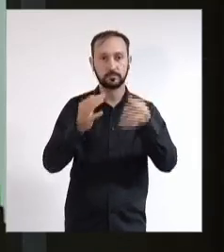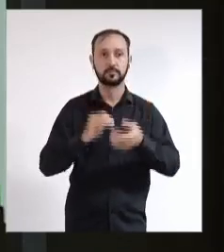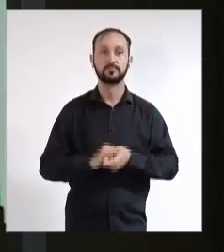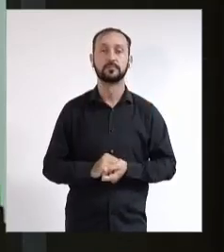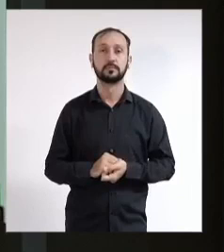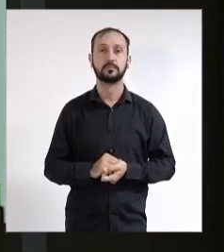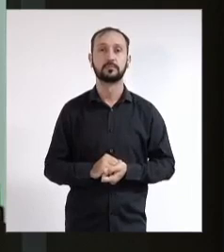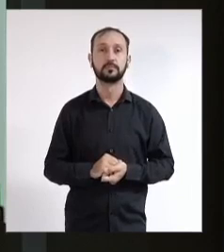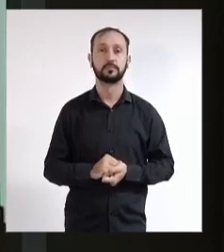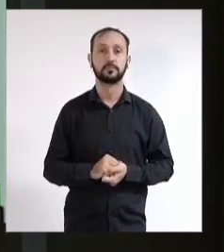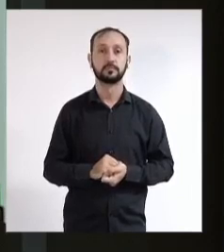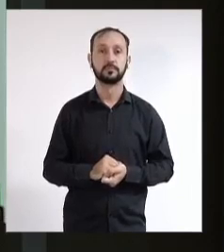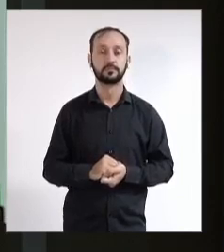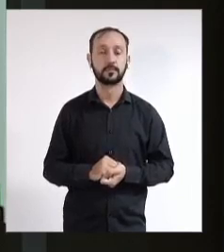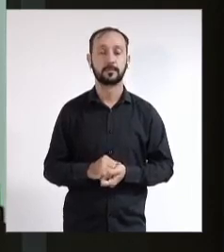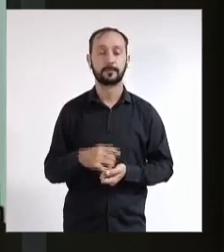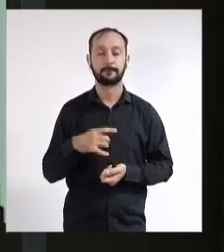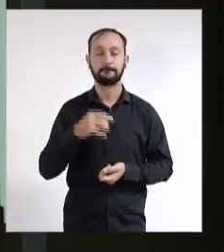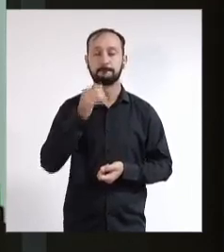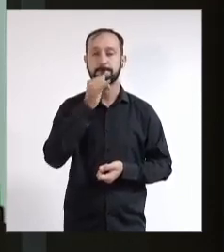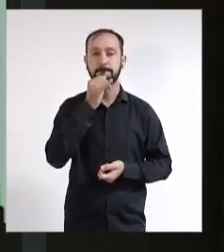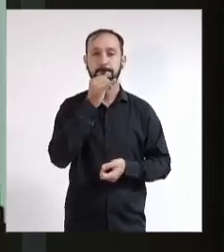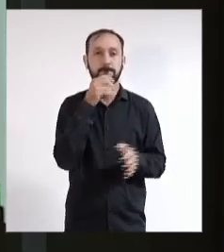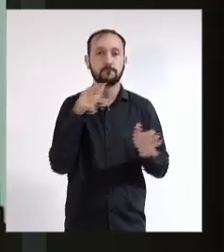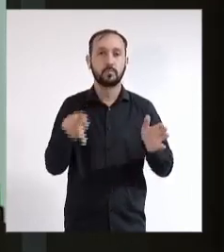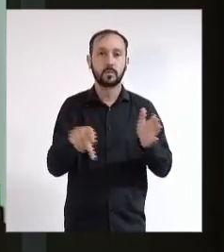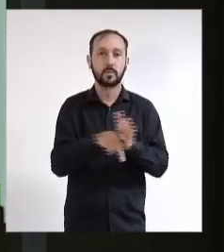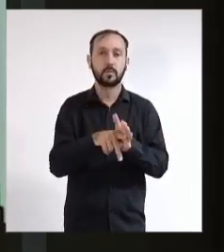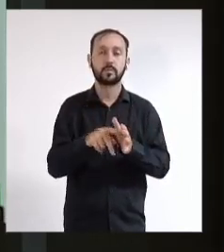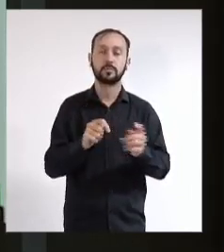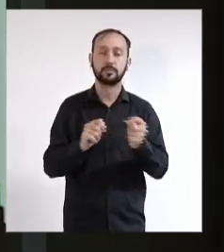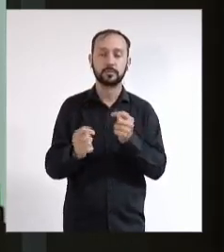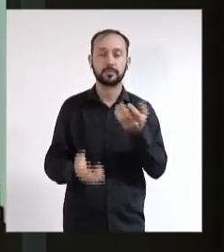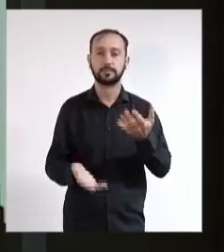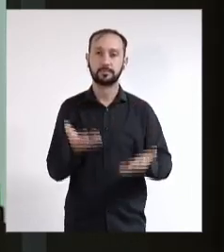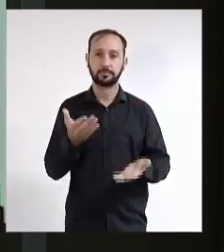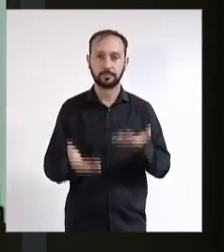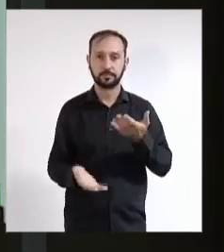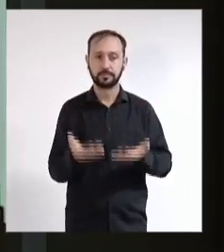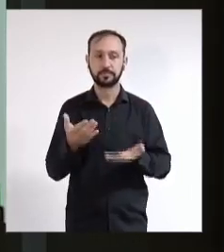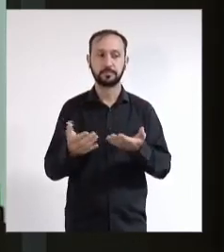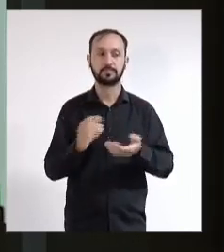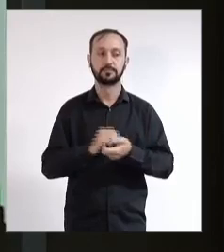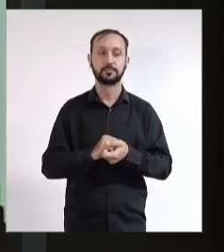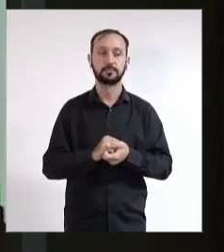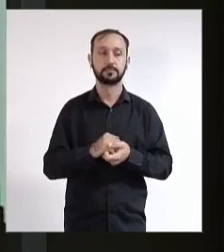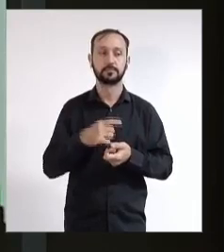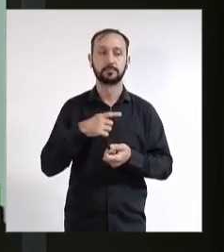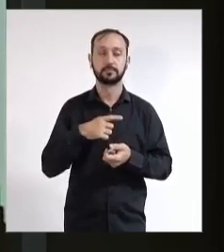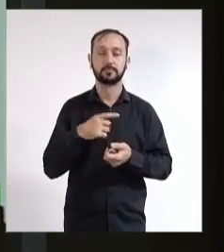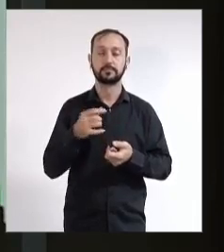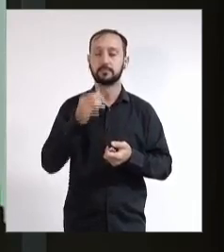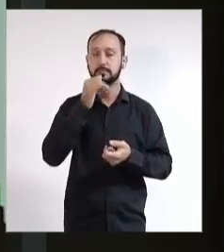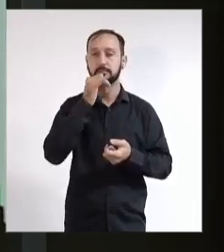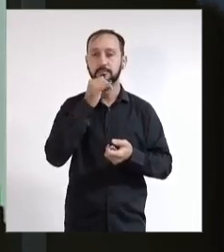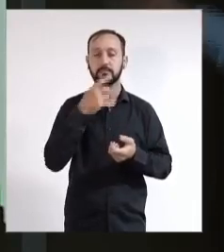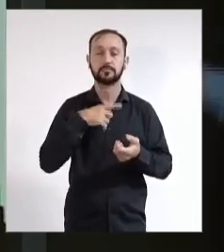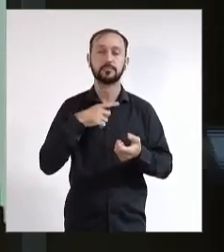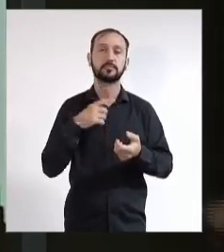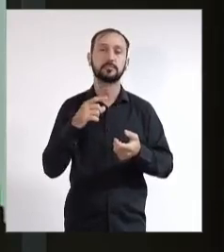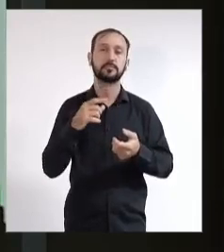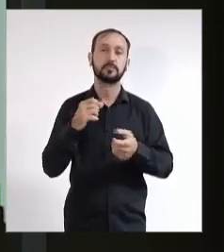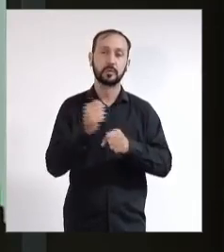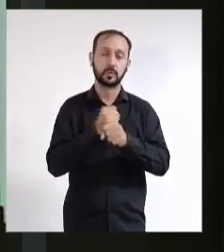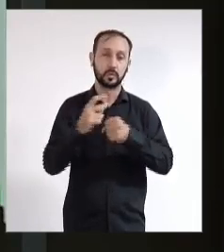faltando outros tá mas olha só a própria compensação ambiental é regulamentada a lei norte ela começa a falar dela no artigo